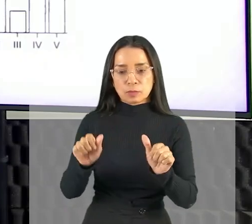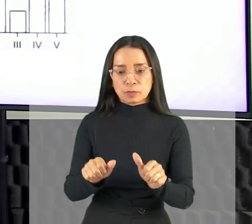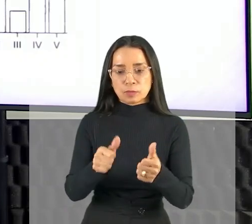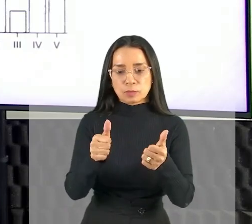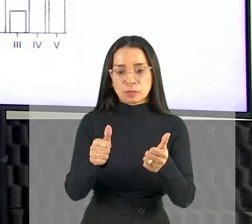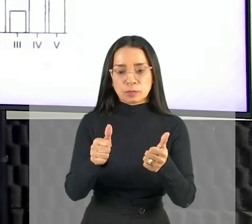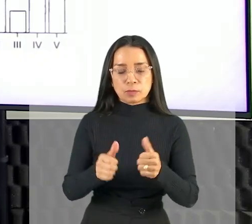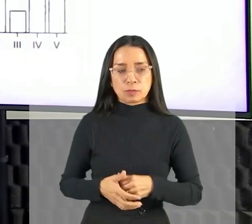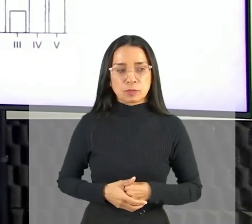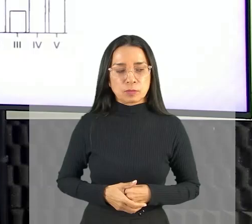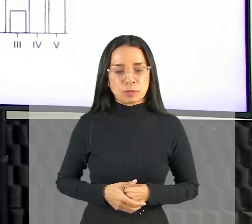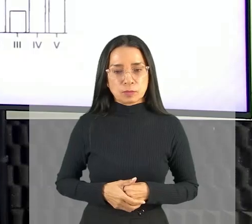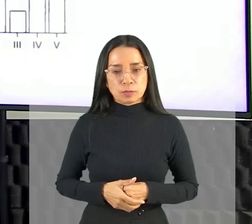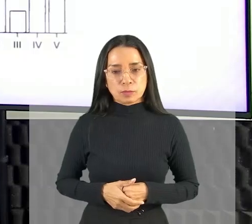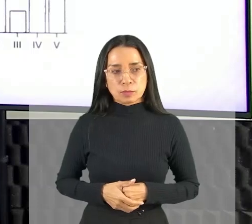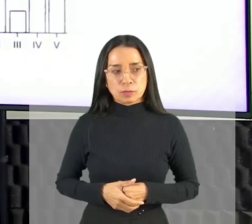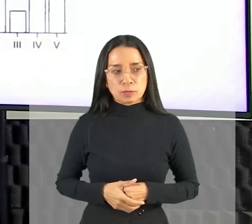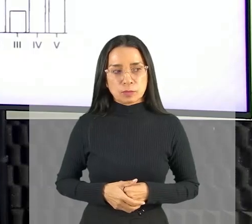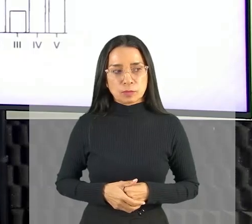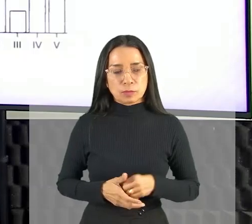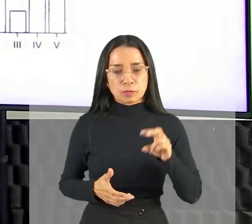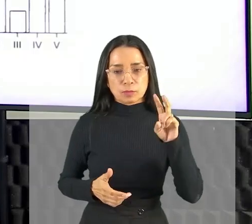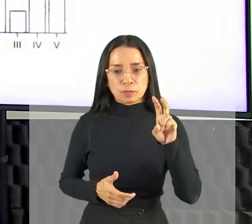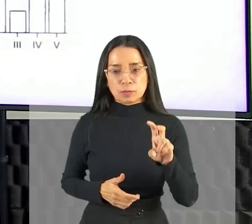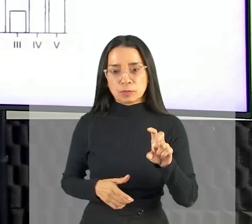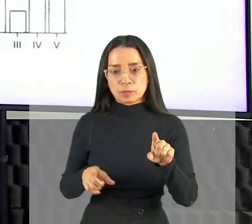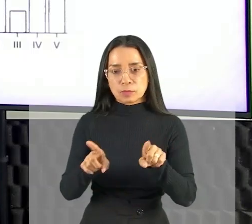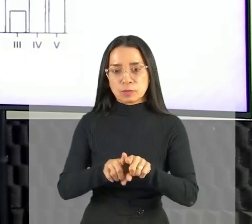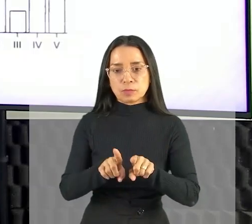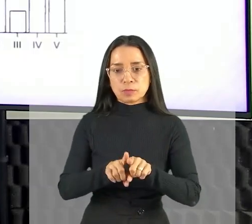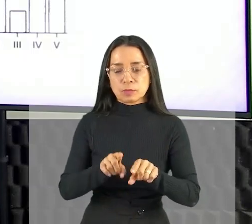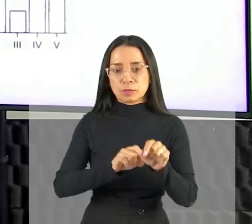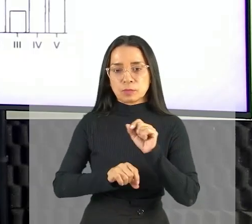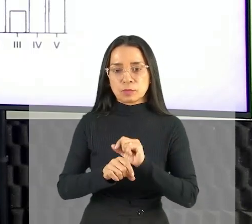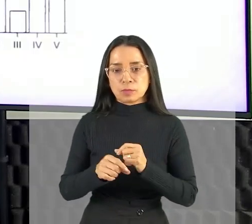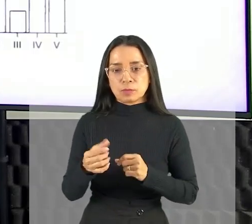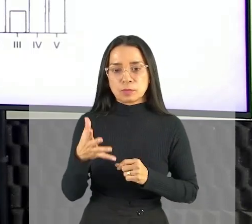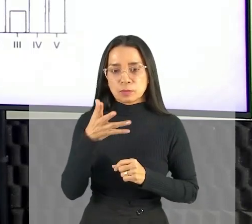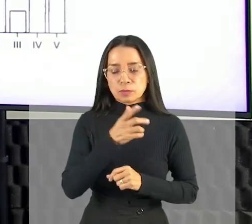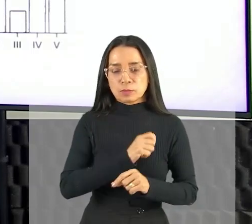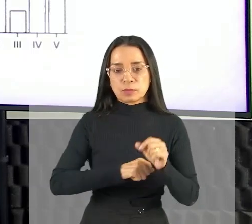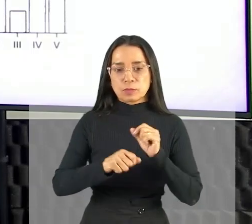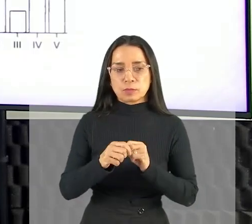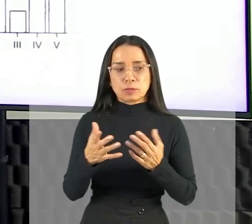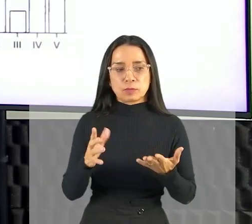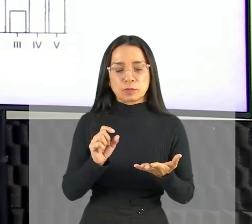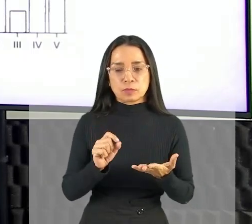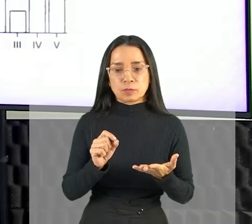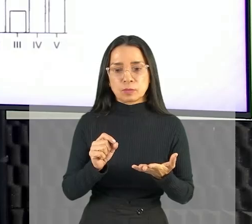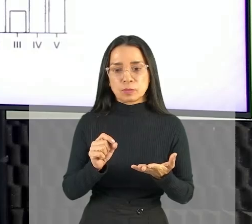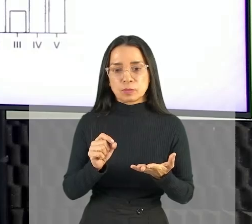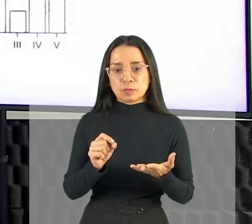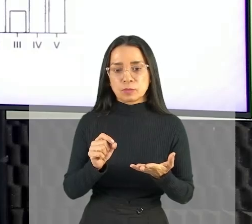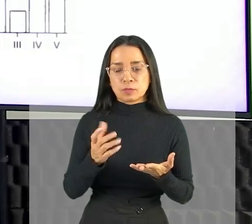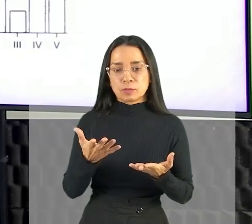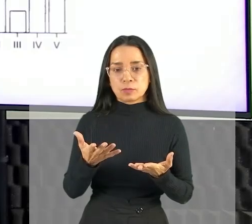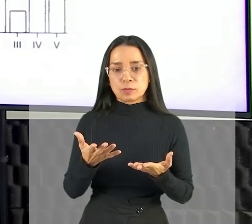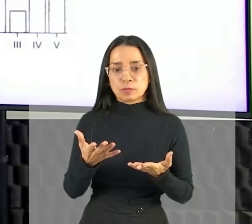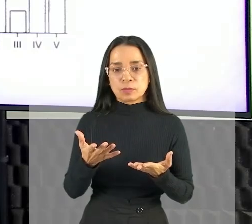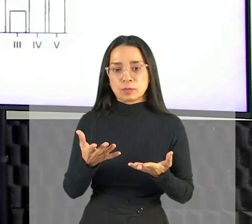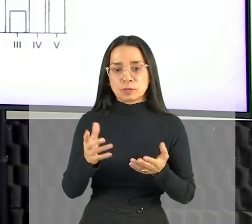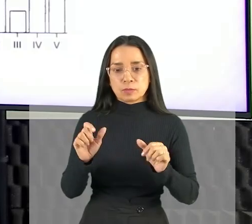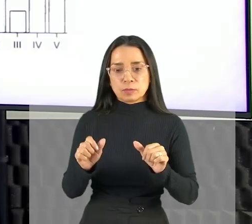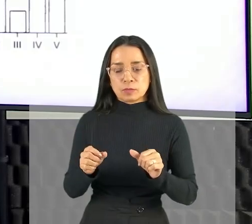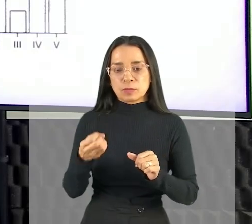melhor o composto C também quase não não atuou né na verdade ele não atuou bem nas